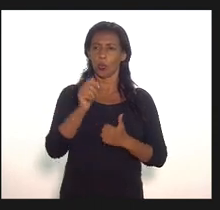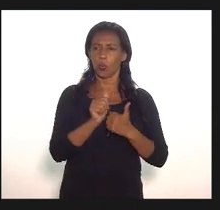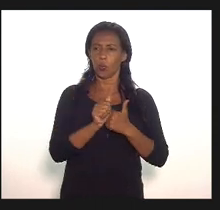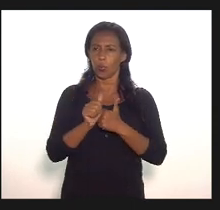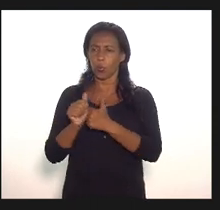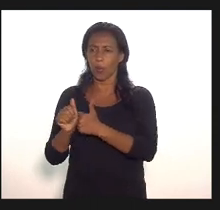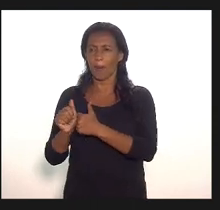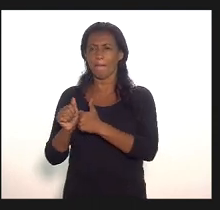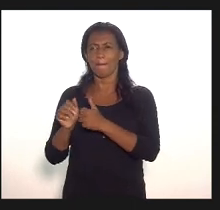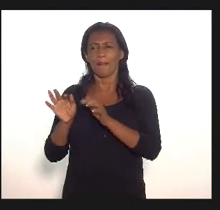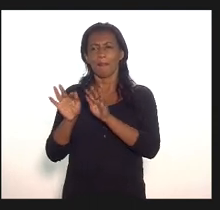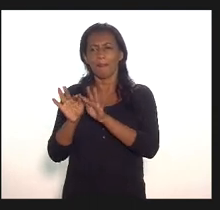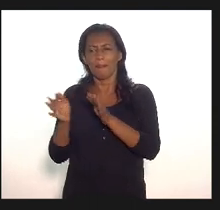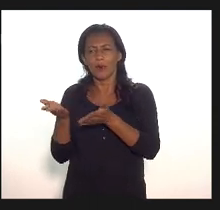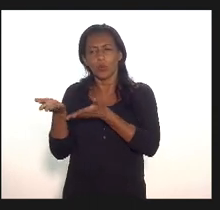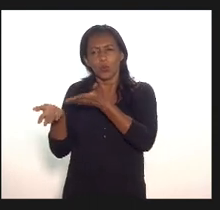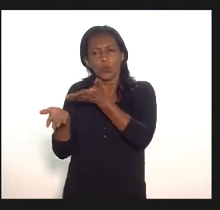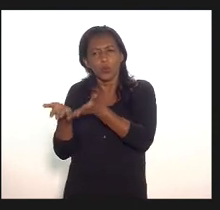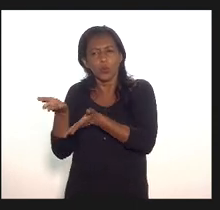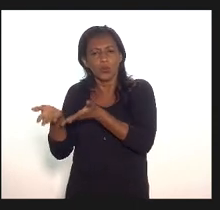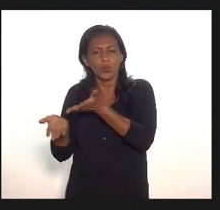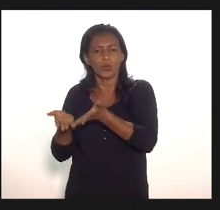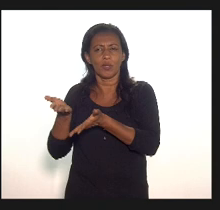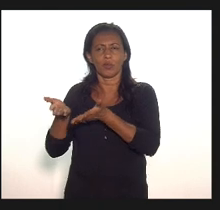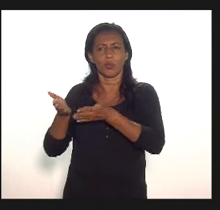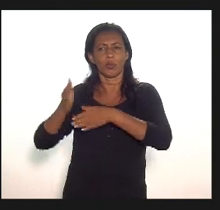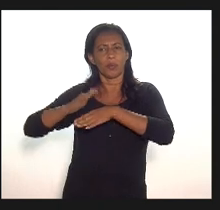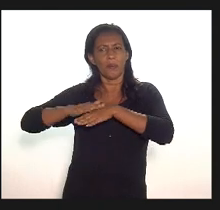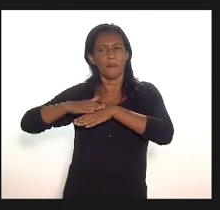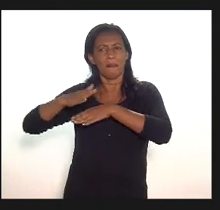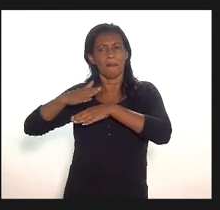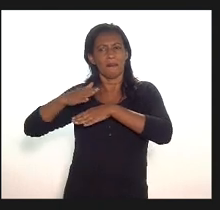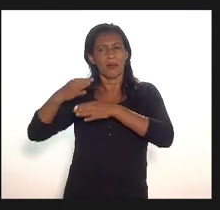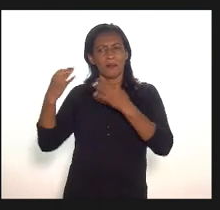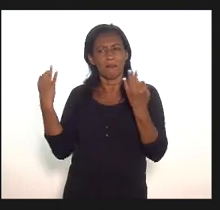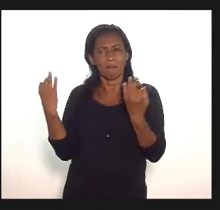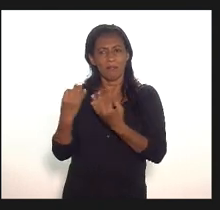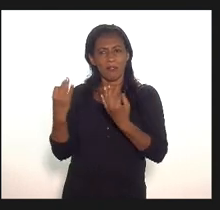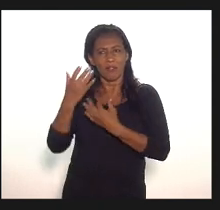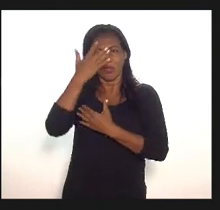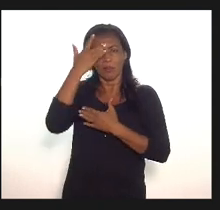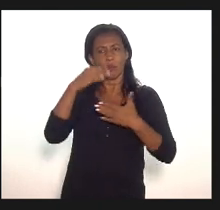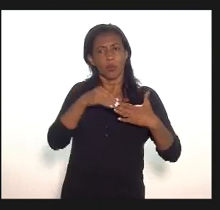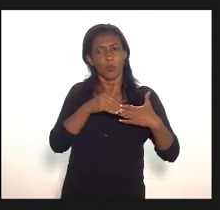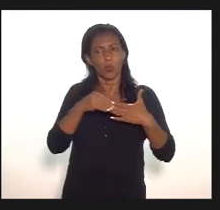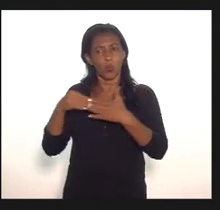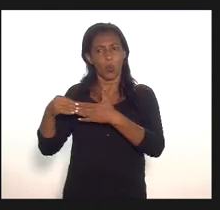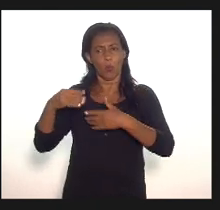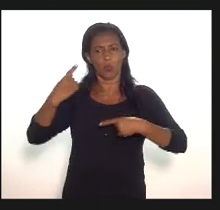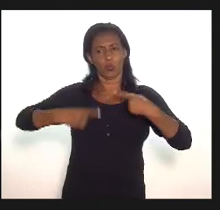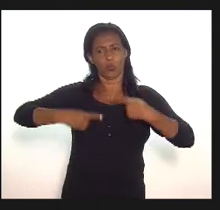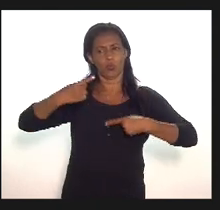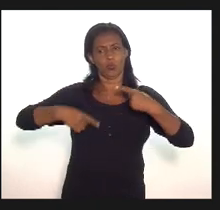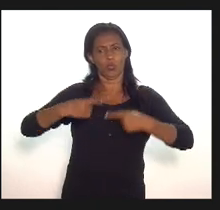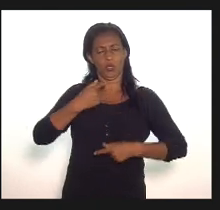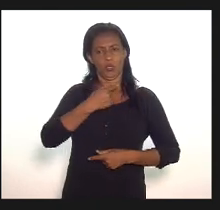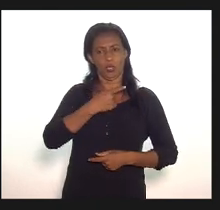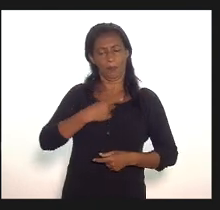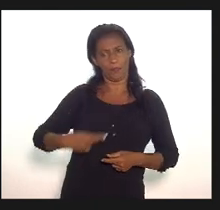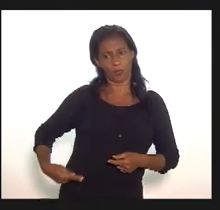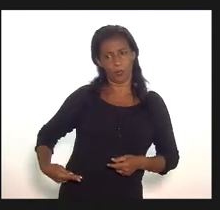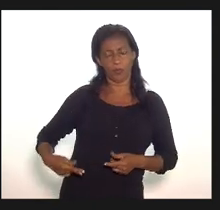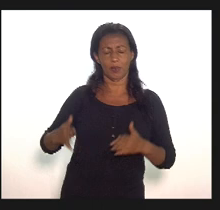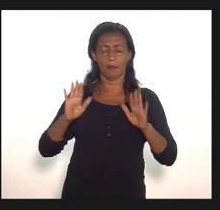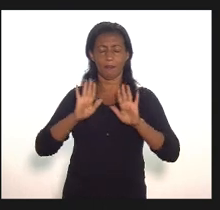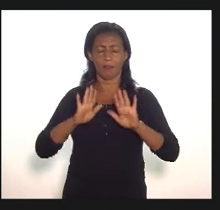mais cuidadoso, não é, mais eficaz por parte daqueles que conduzem a política pública. Mas